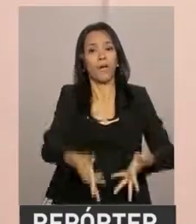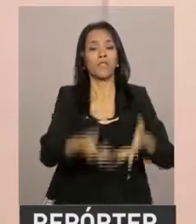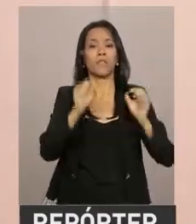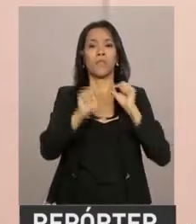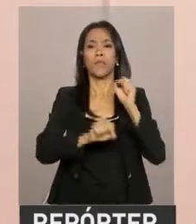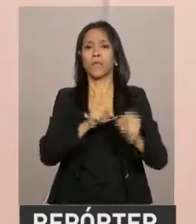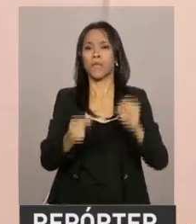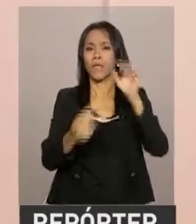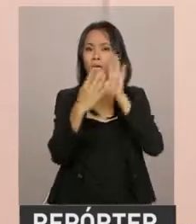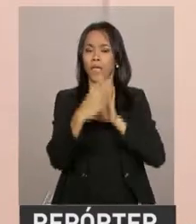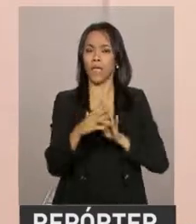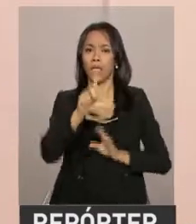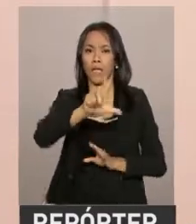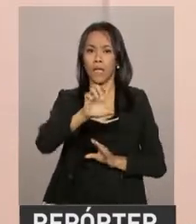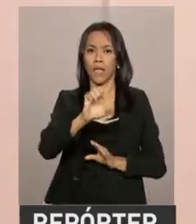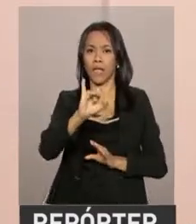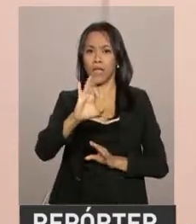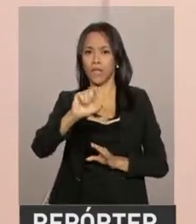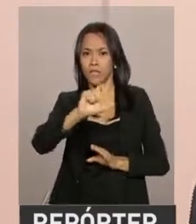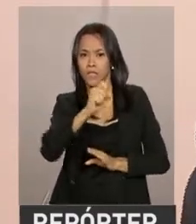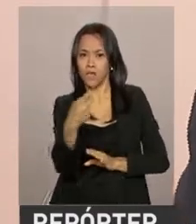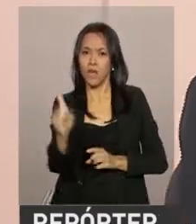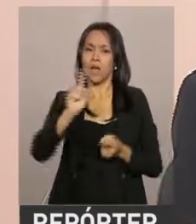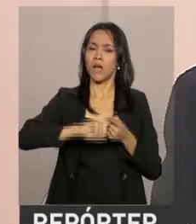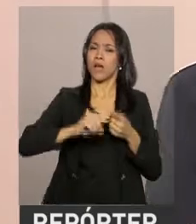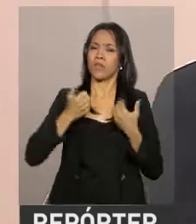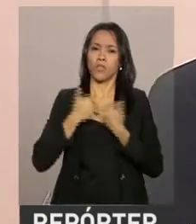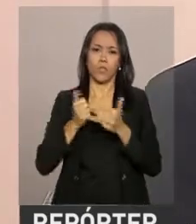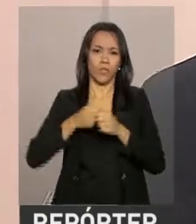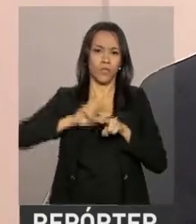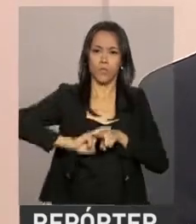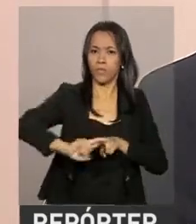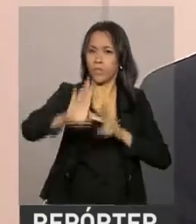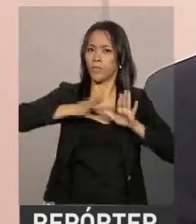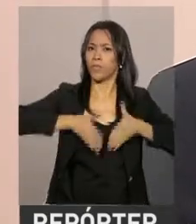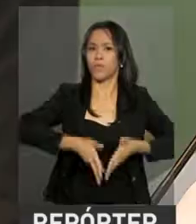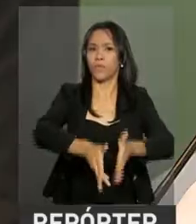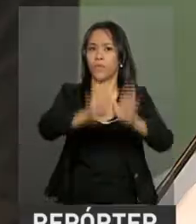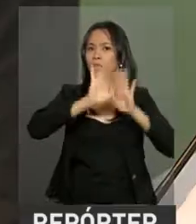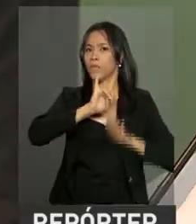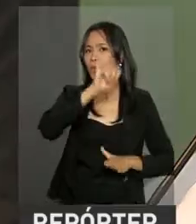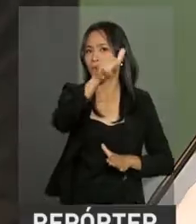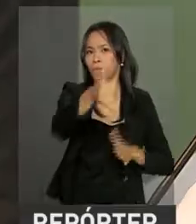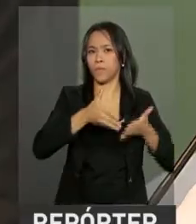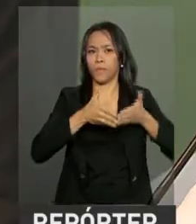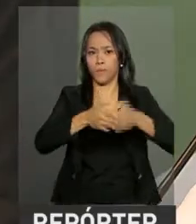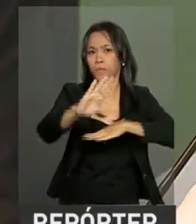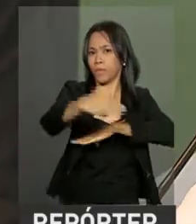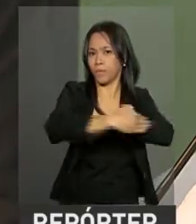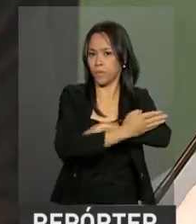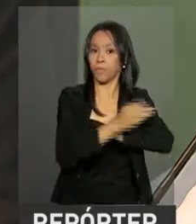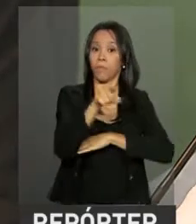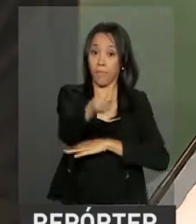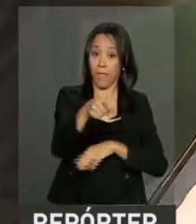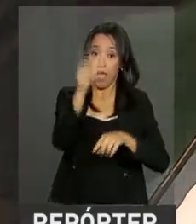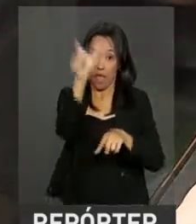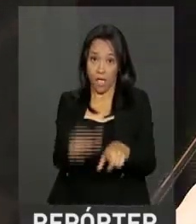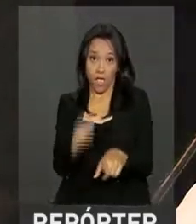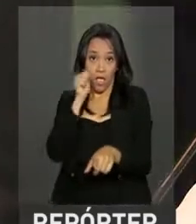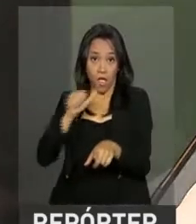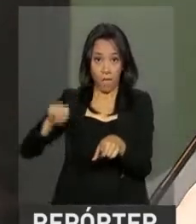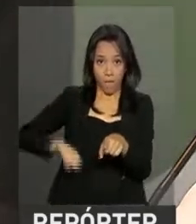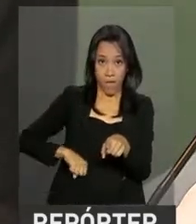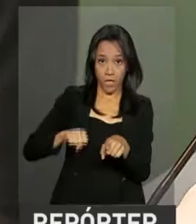infraestrutura seja de aeroportos de rodovias ferrovias e 60 para a embaixadora dos estados unidos no brasil liliana ayalde